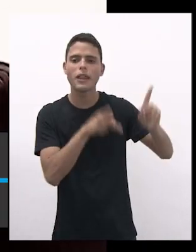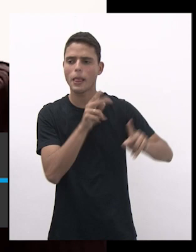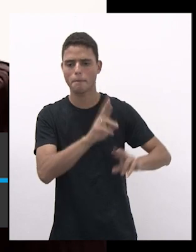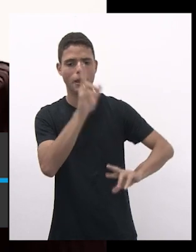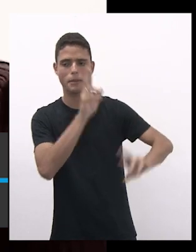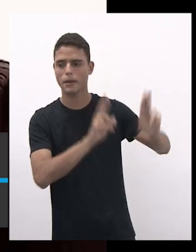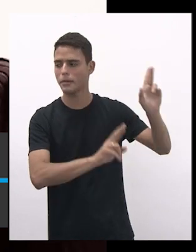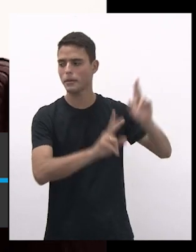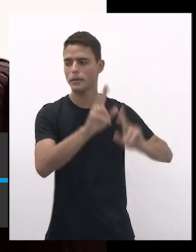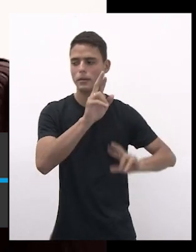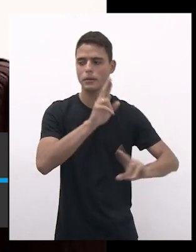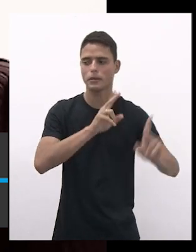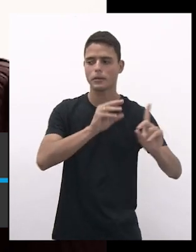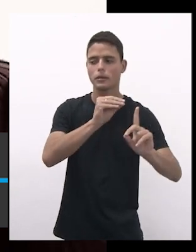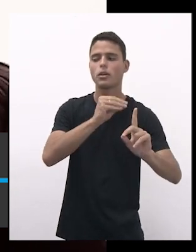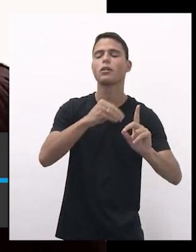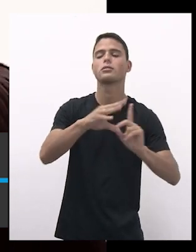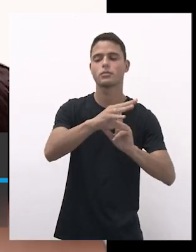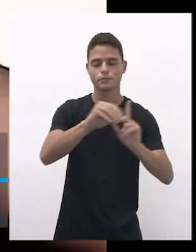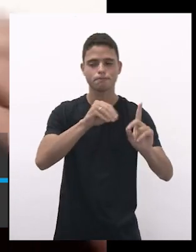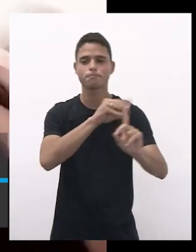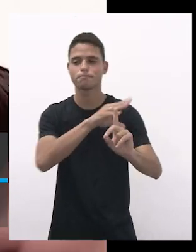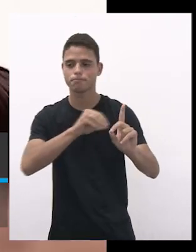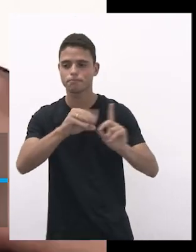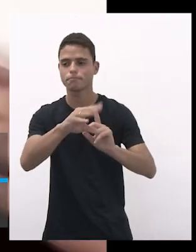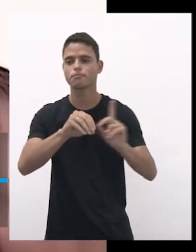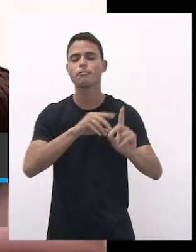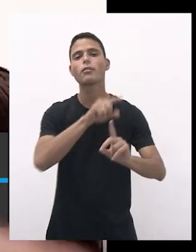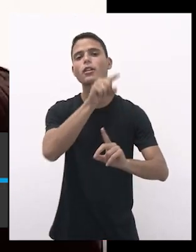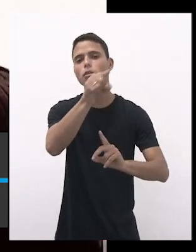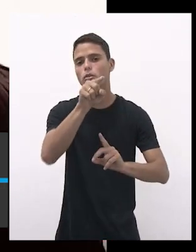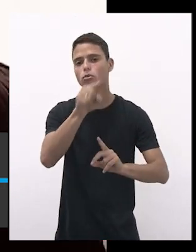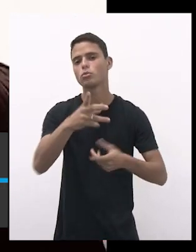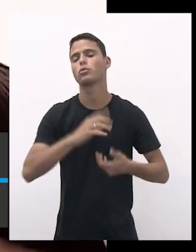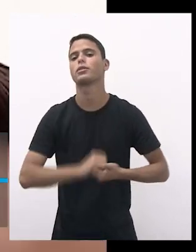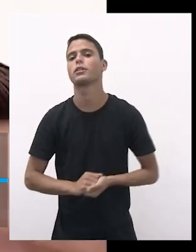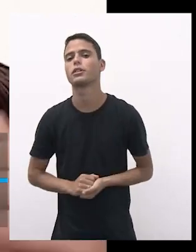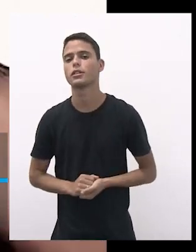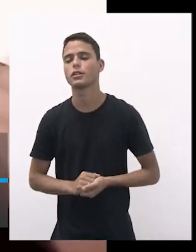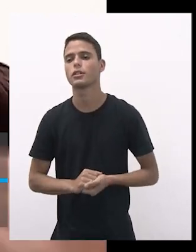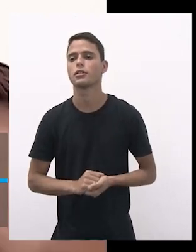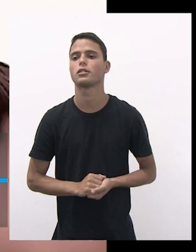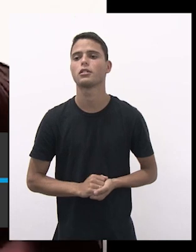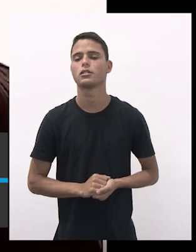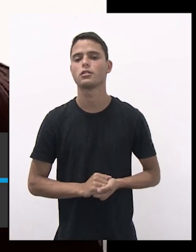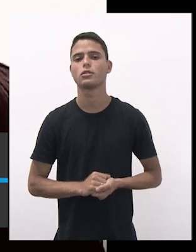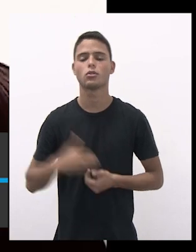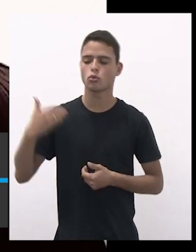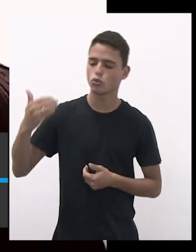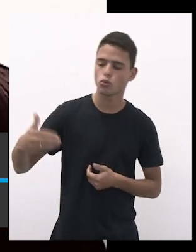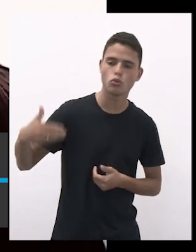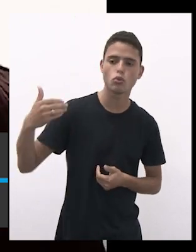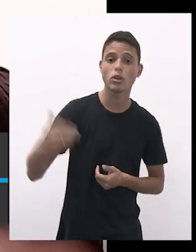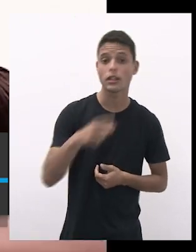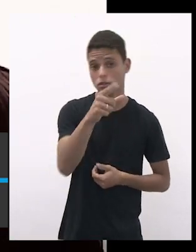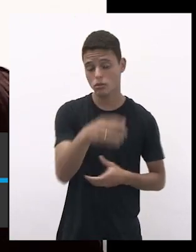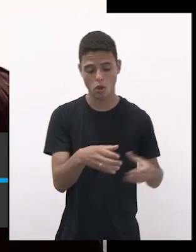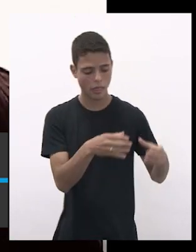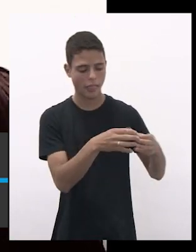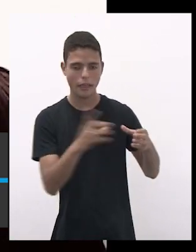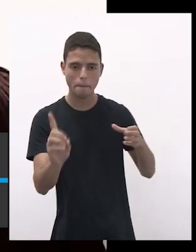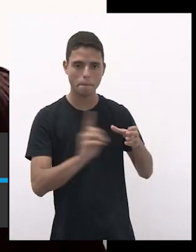de comentar, você passou por algum... durante esses encontros,